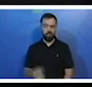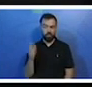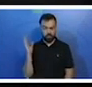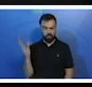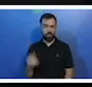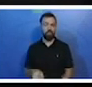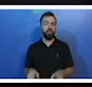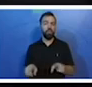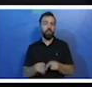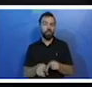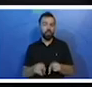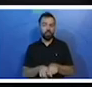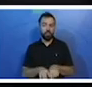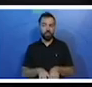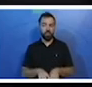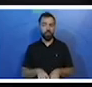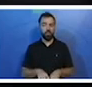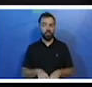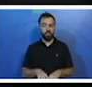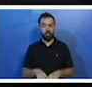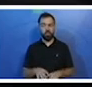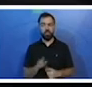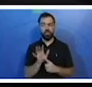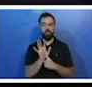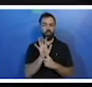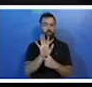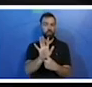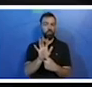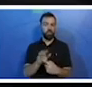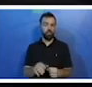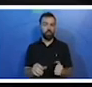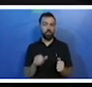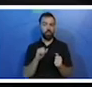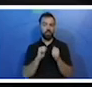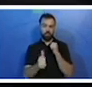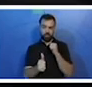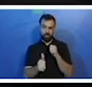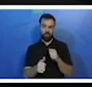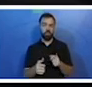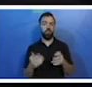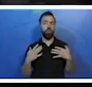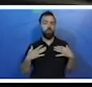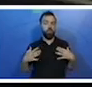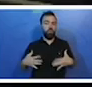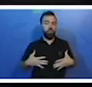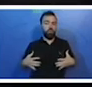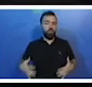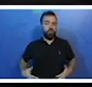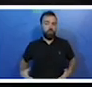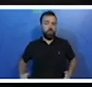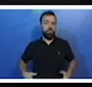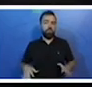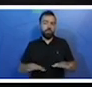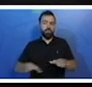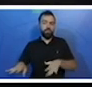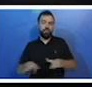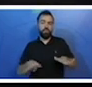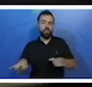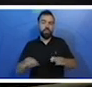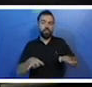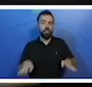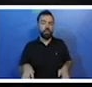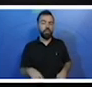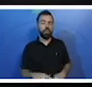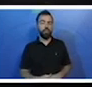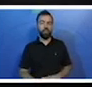Então, além disso, andar de bicicleta se mostra como uma das atividades físicas que mais movimenta o corpo. Então são várias as atividades que existem, que